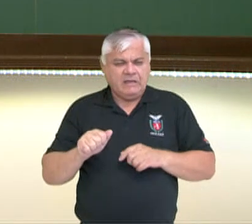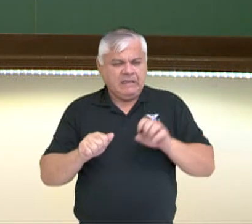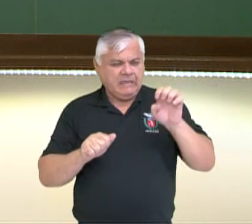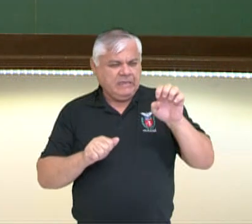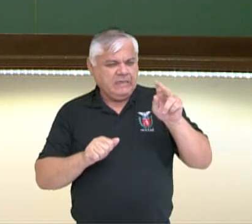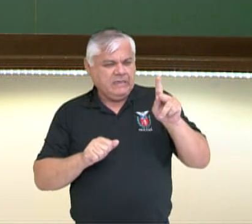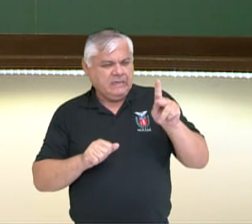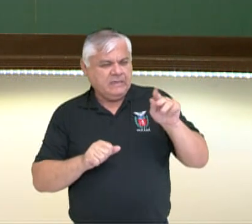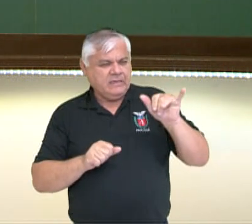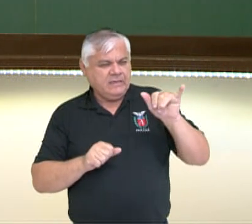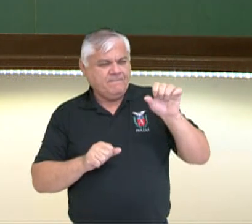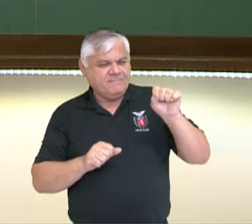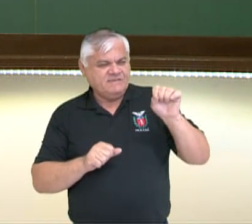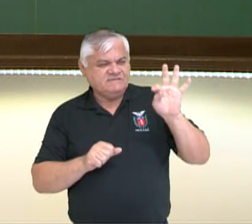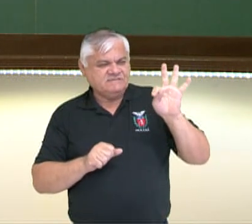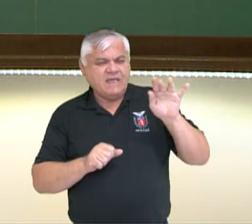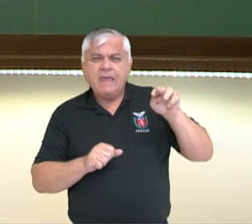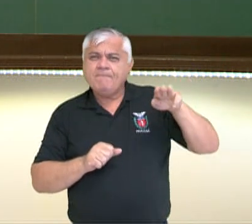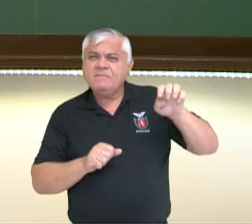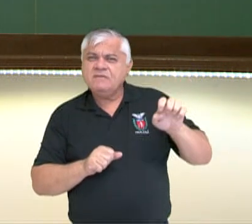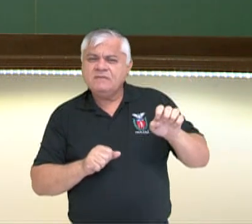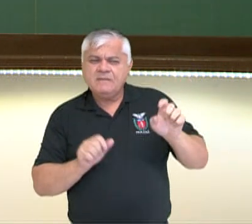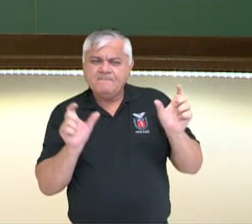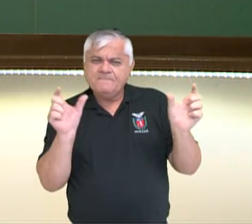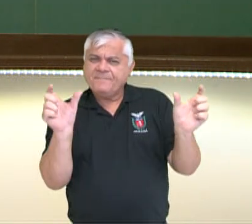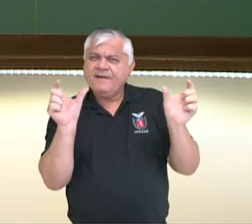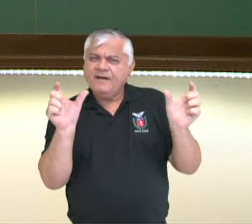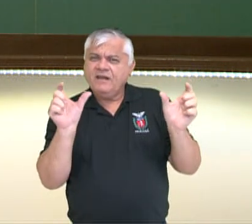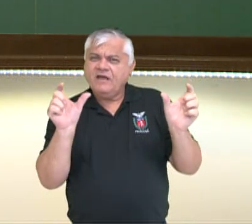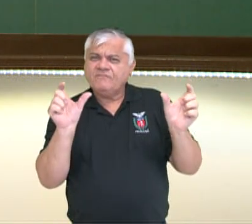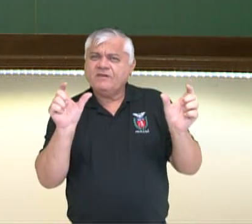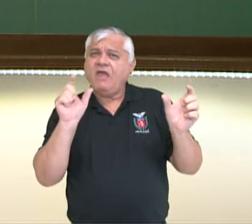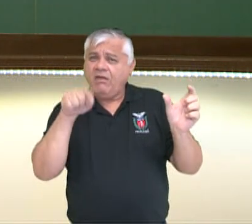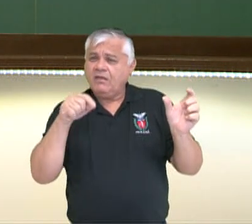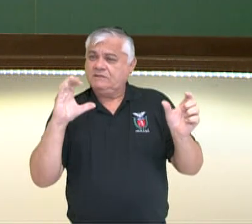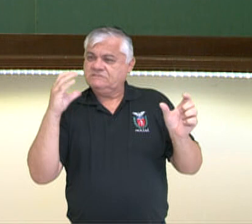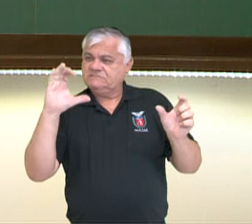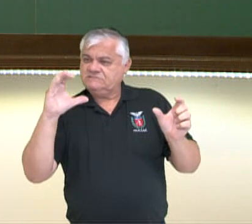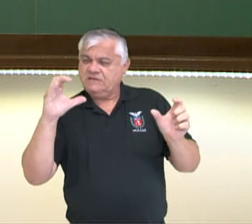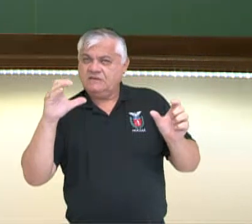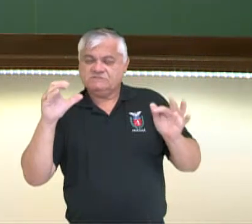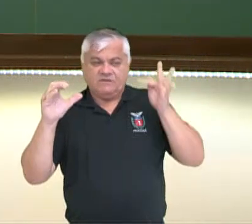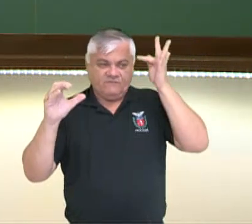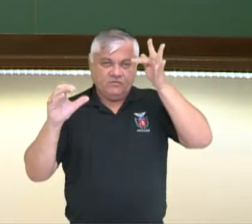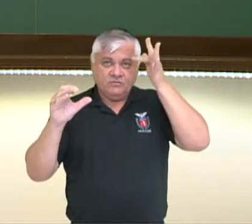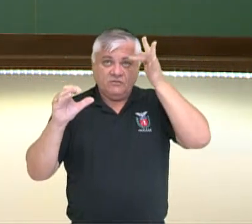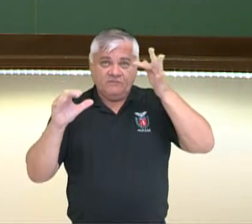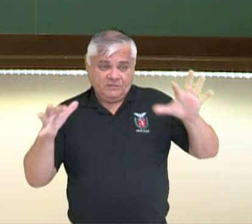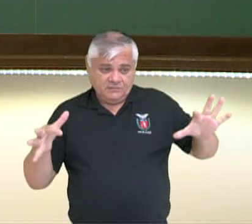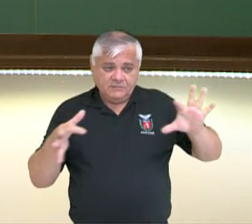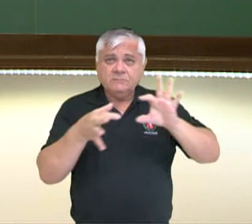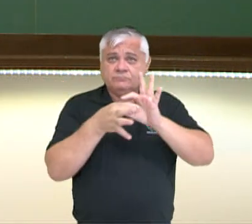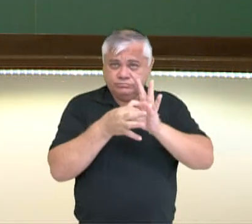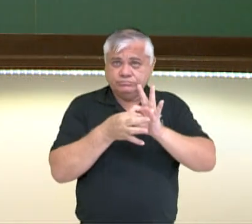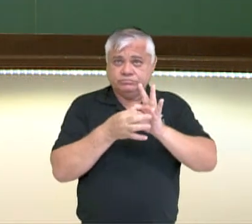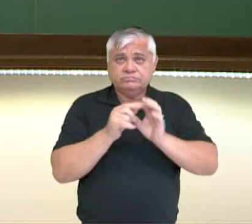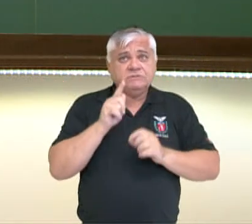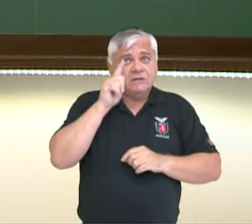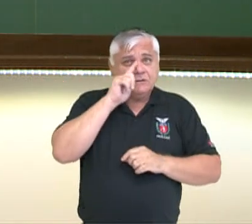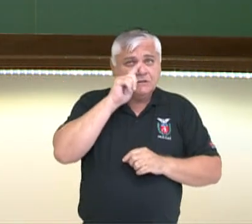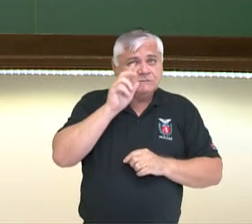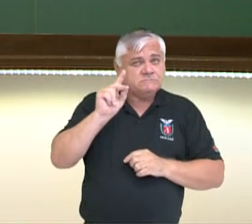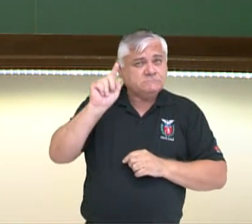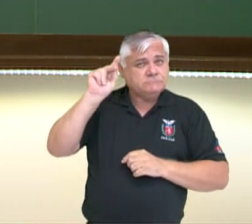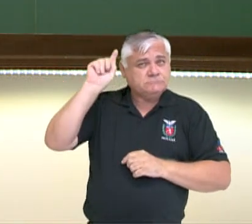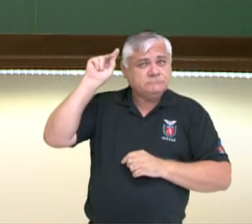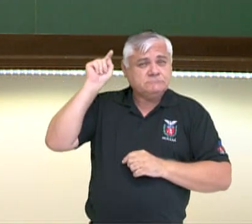Sabemos que filosofia e ciência eram vinculadas ali na Antiguidade Clássica, na Grécia Antiga. Mas